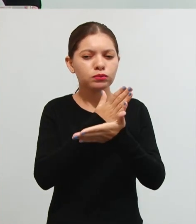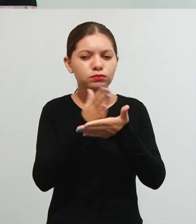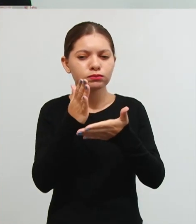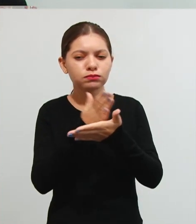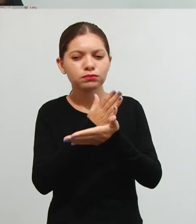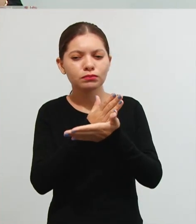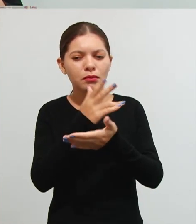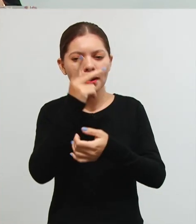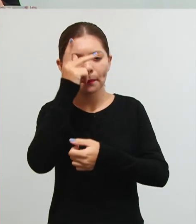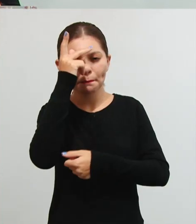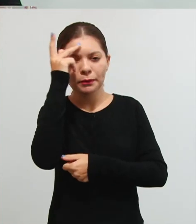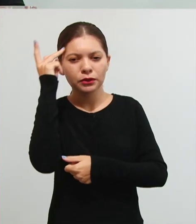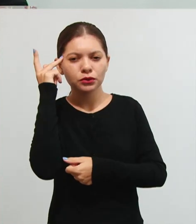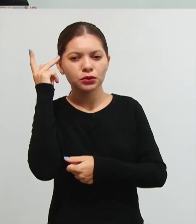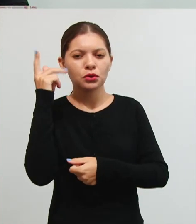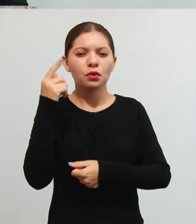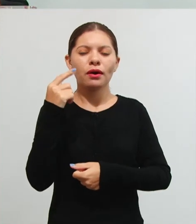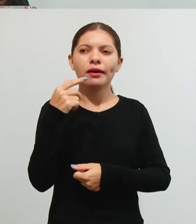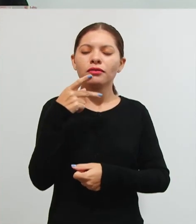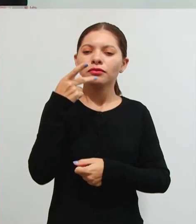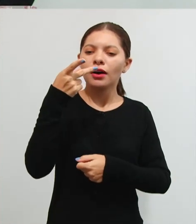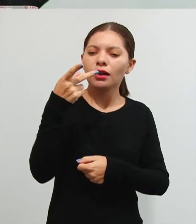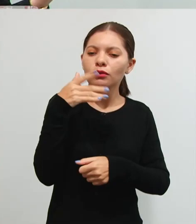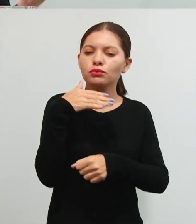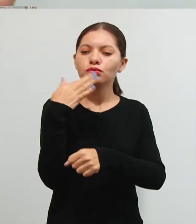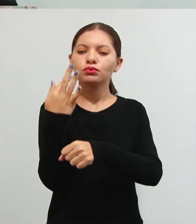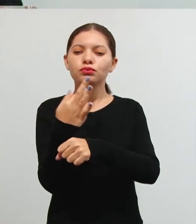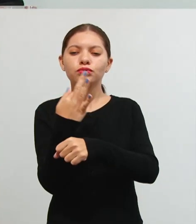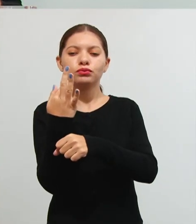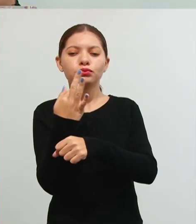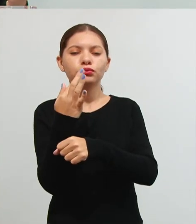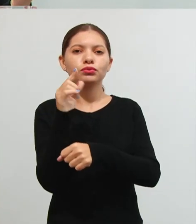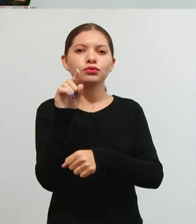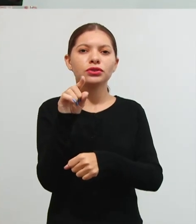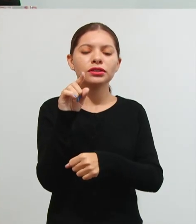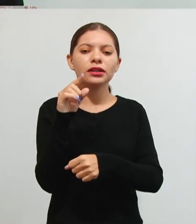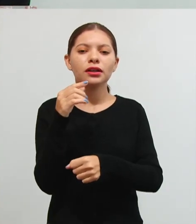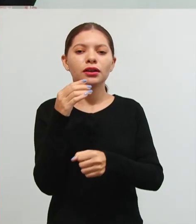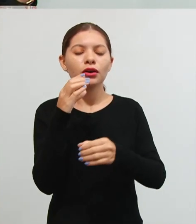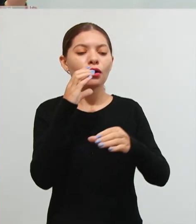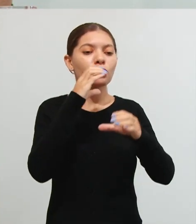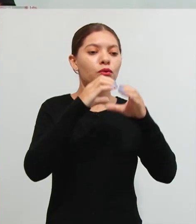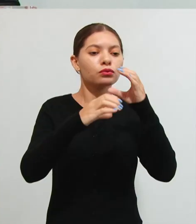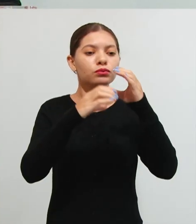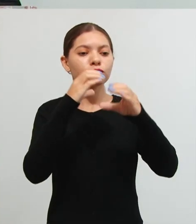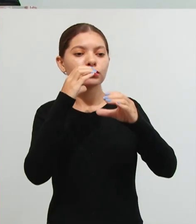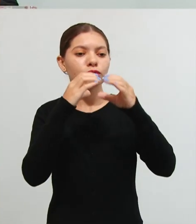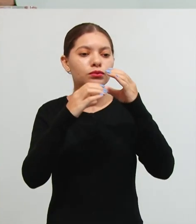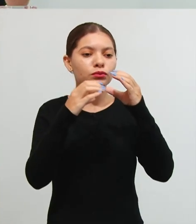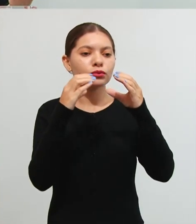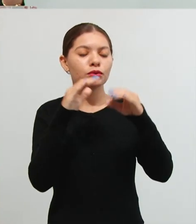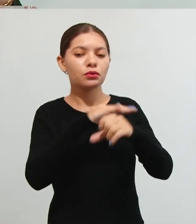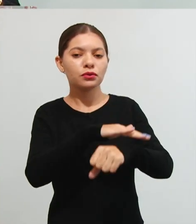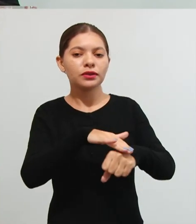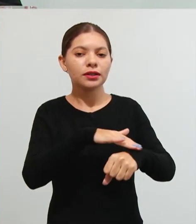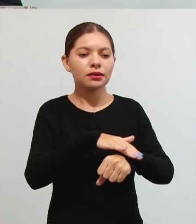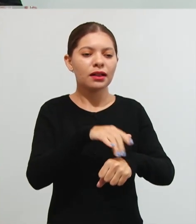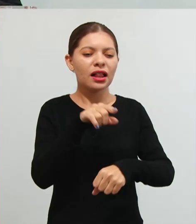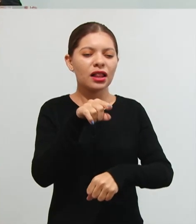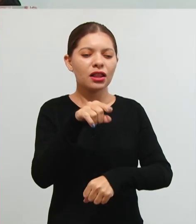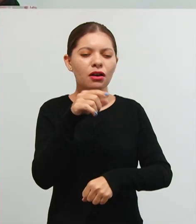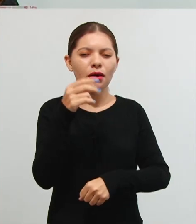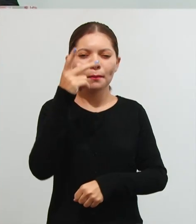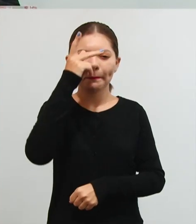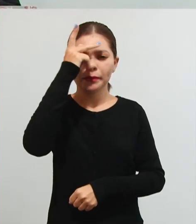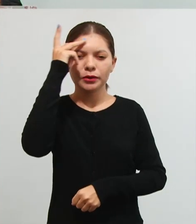assim, formalmente, né? Às vezes você está conversando, né, numa roda de conversa, e tem uma pessoa que